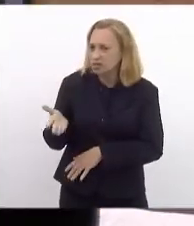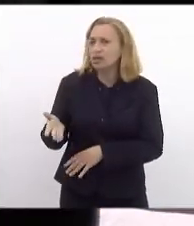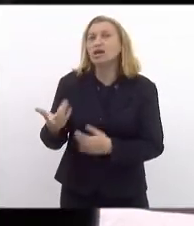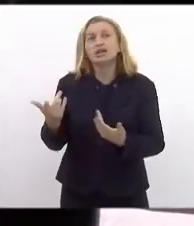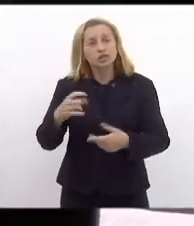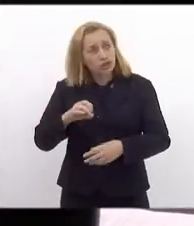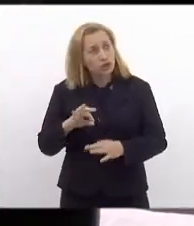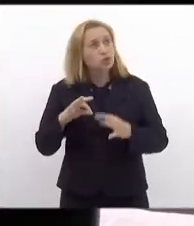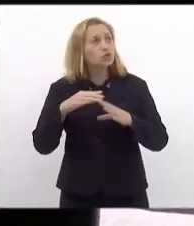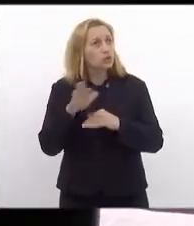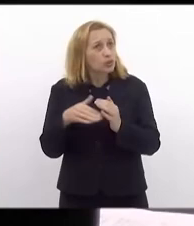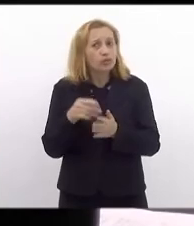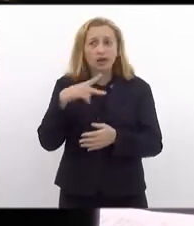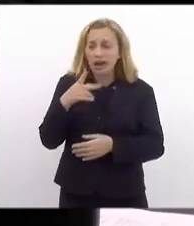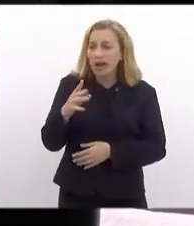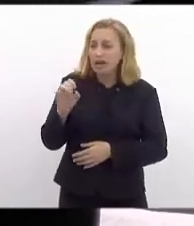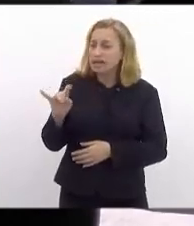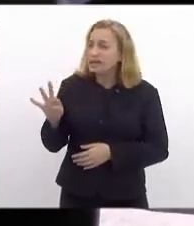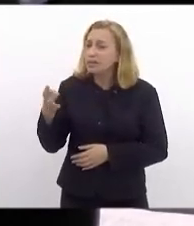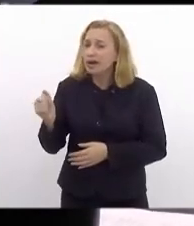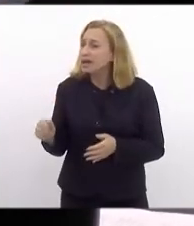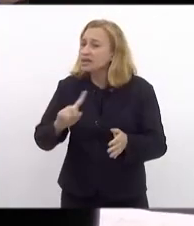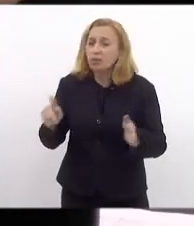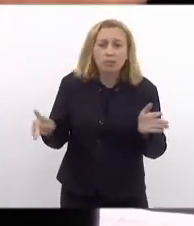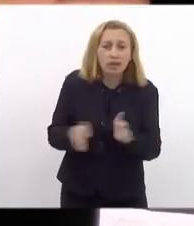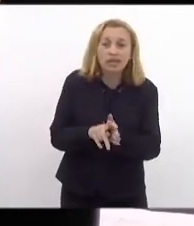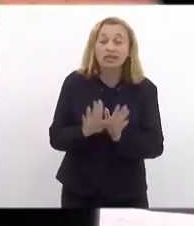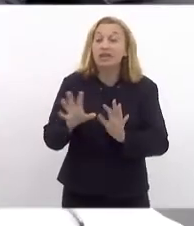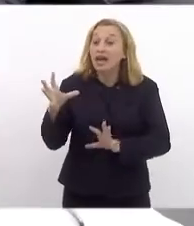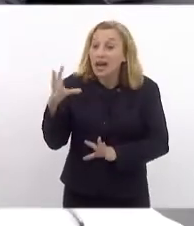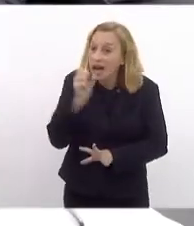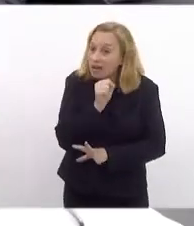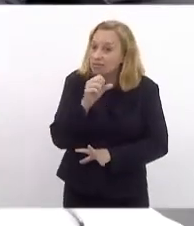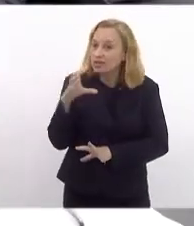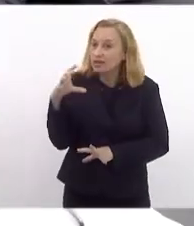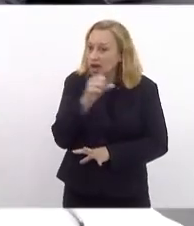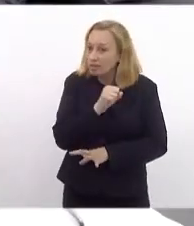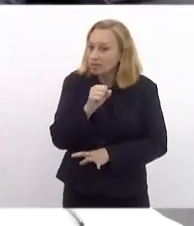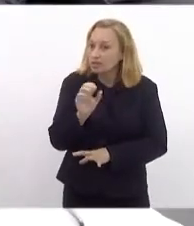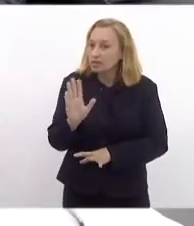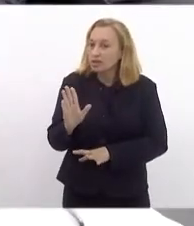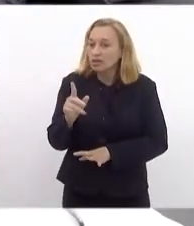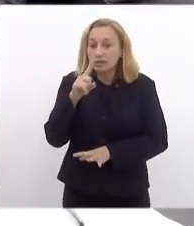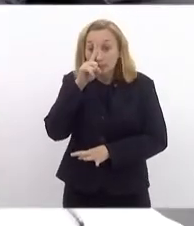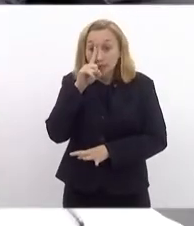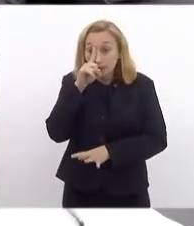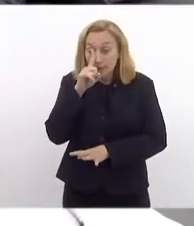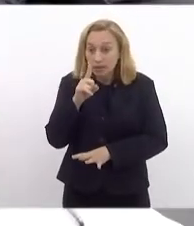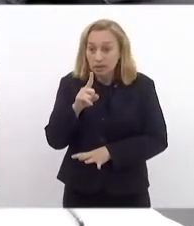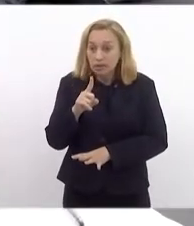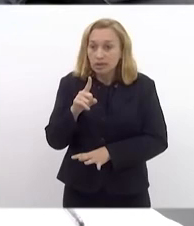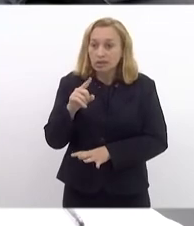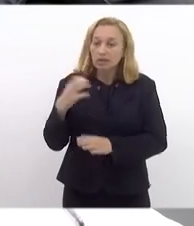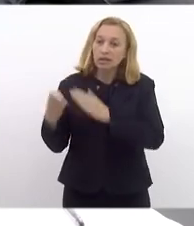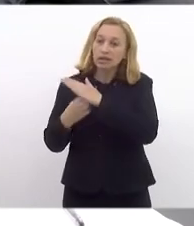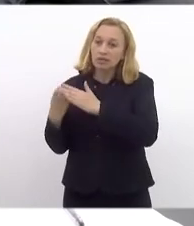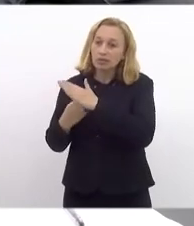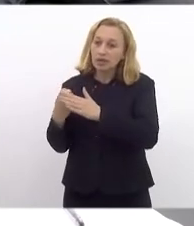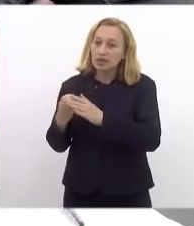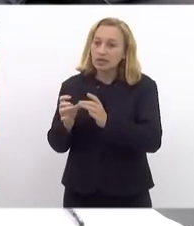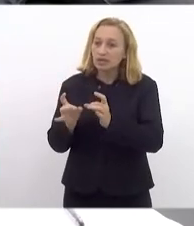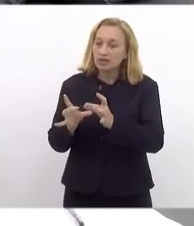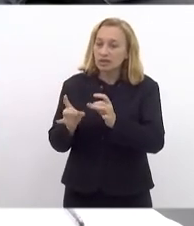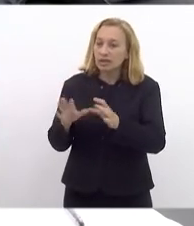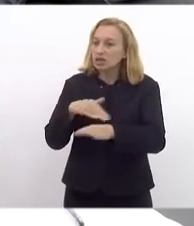a estampa não é rápido só que tem um risco do da empresa importar